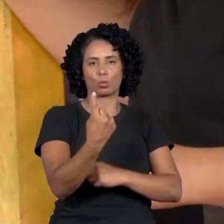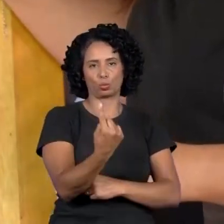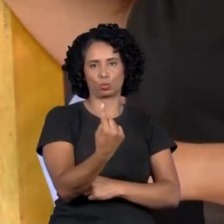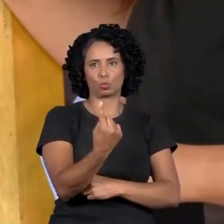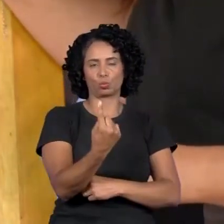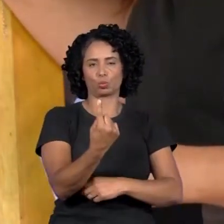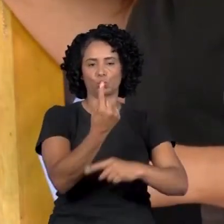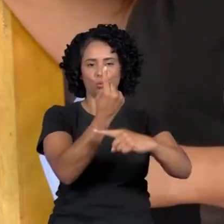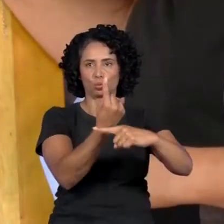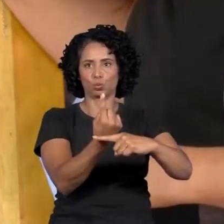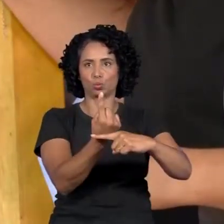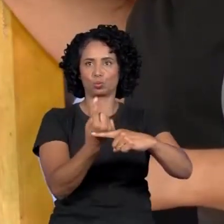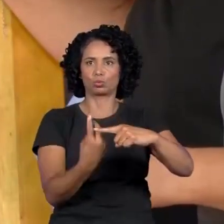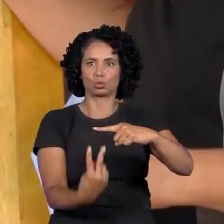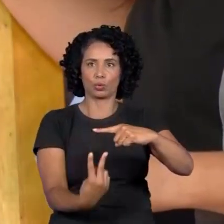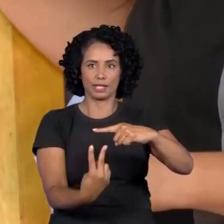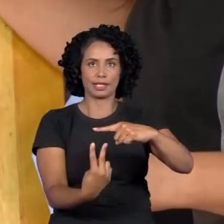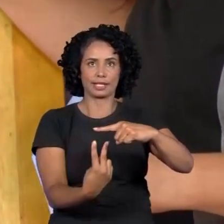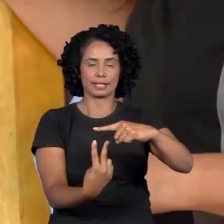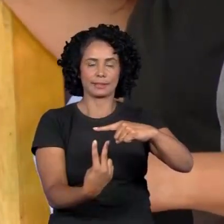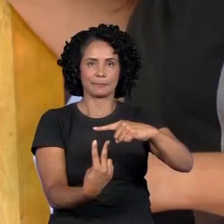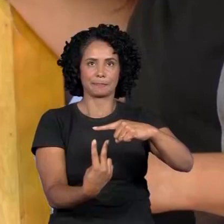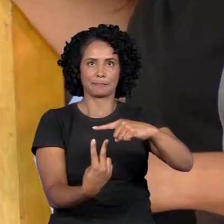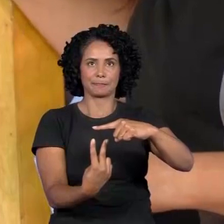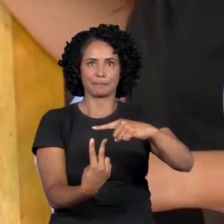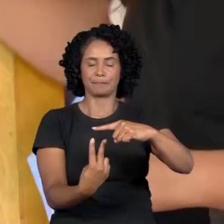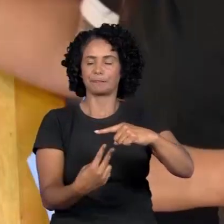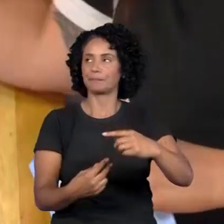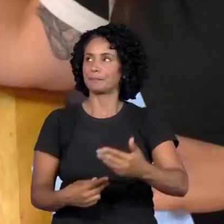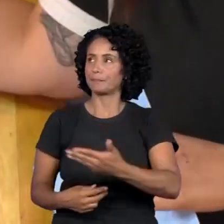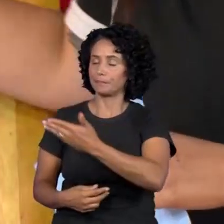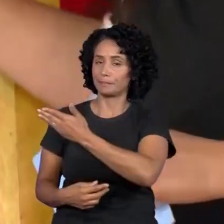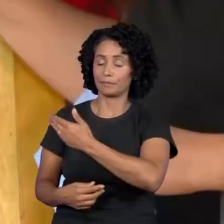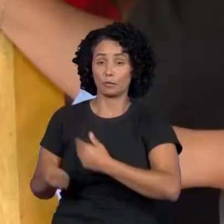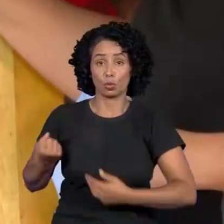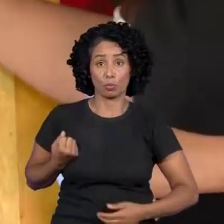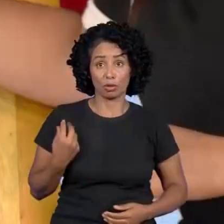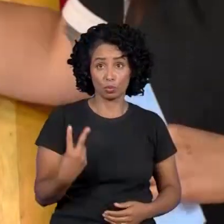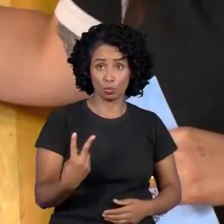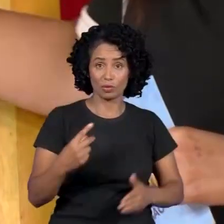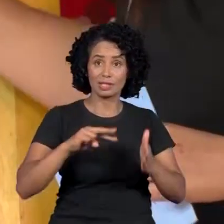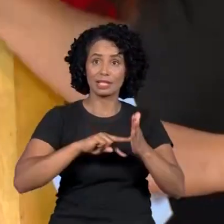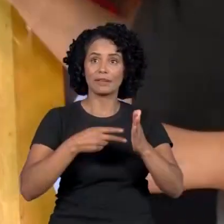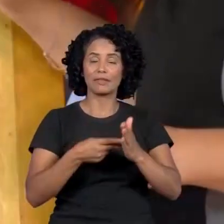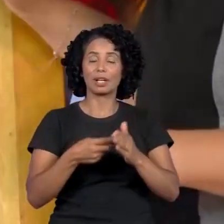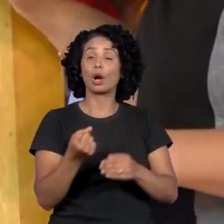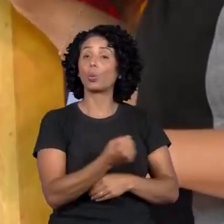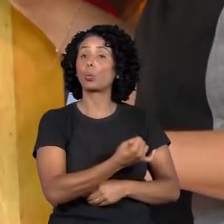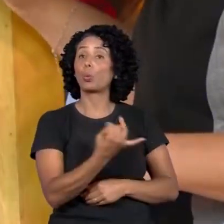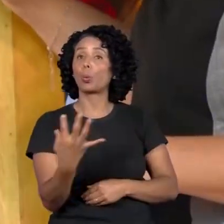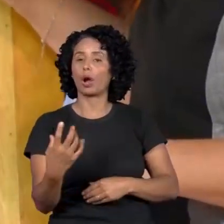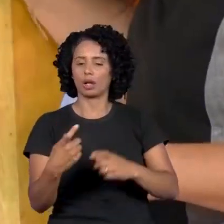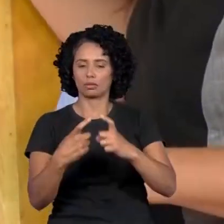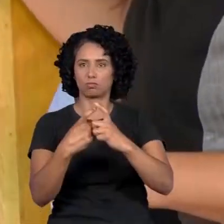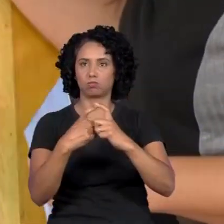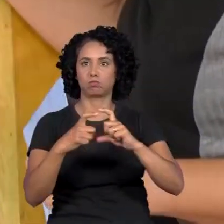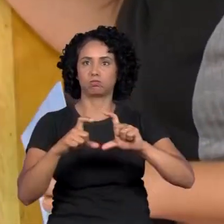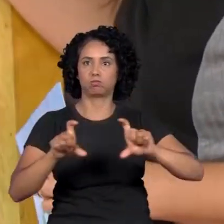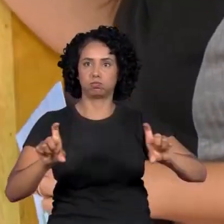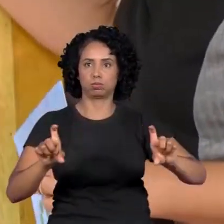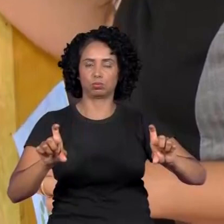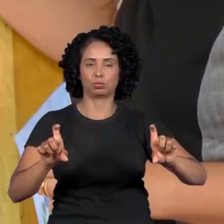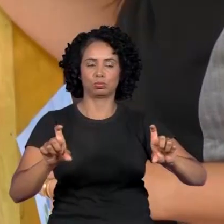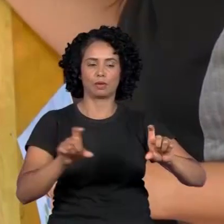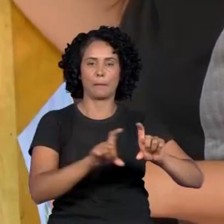denominador, que é o 2, aqui nesse caso, que é a quantidade de partes que eu dividi o inteiro, e